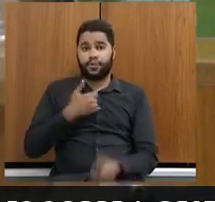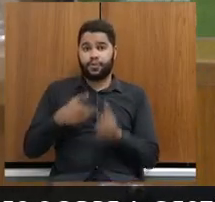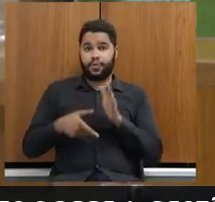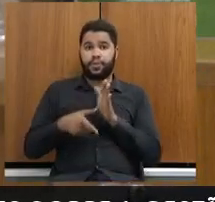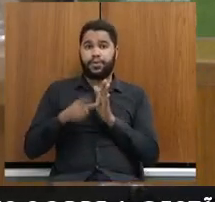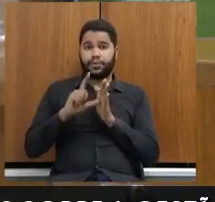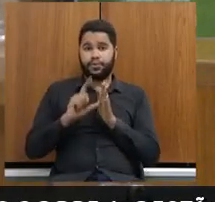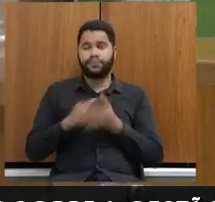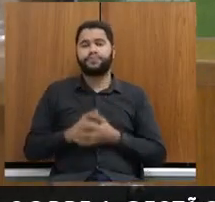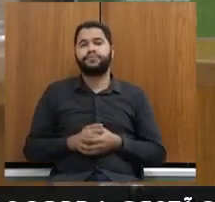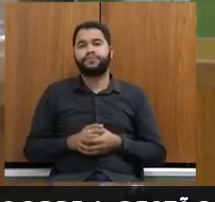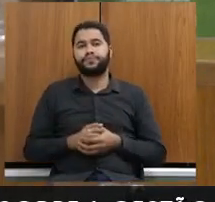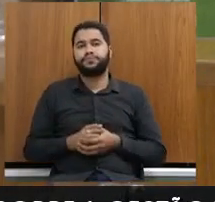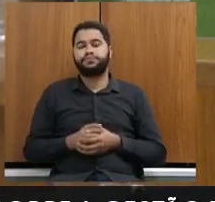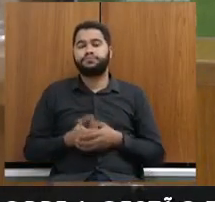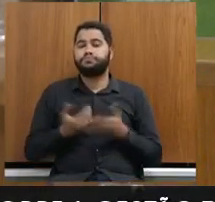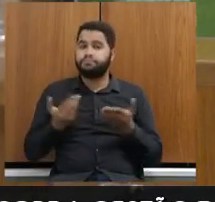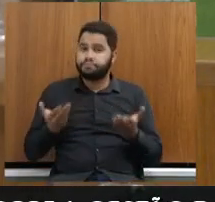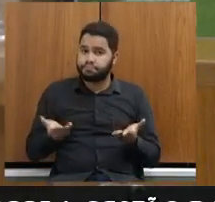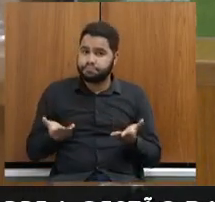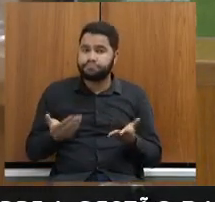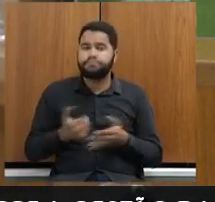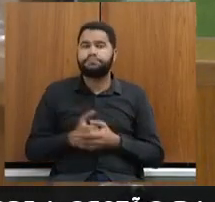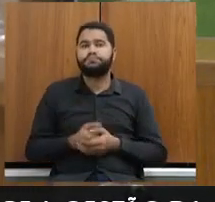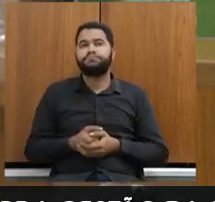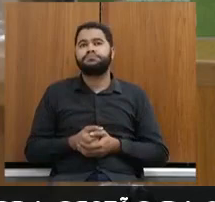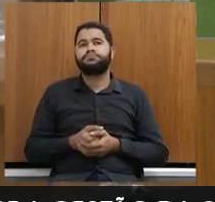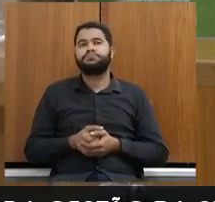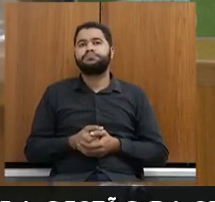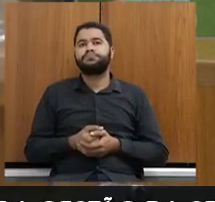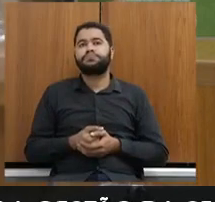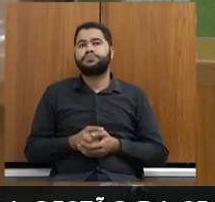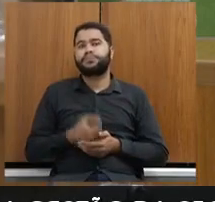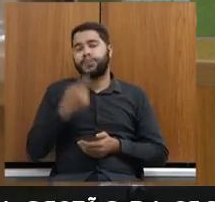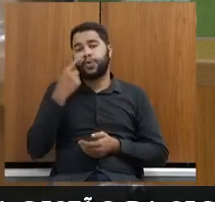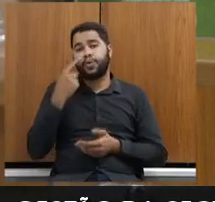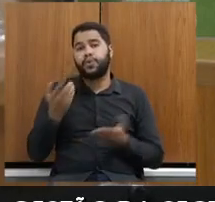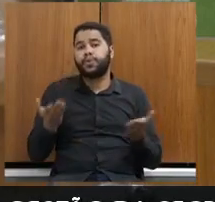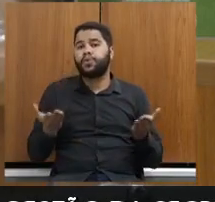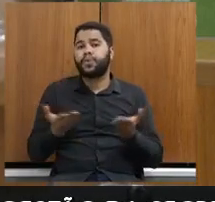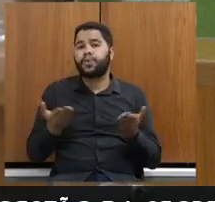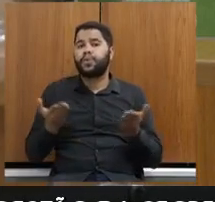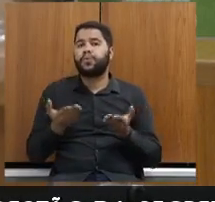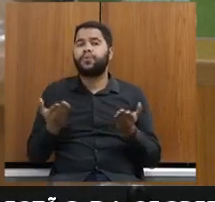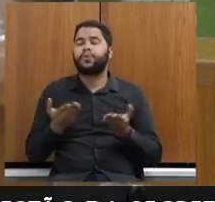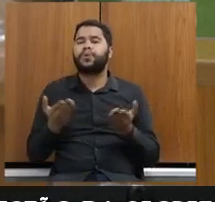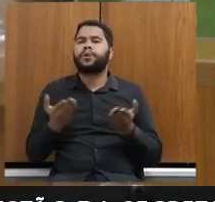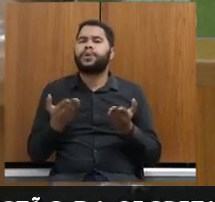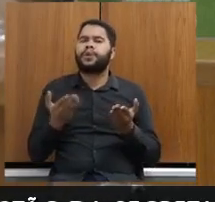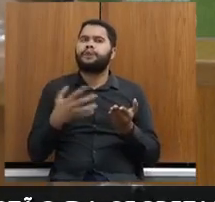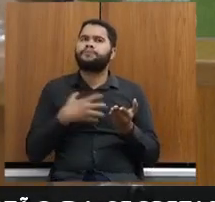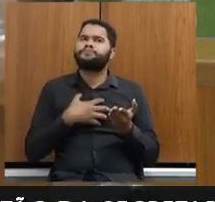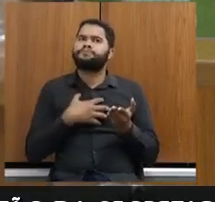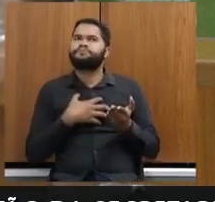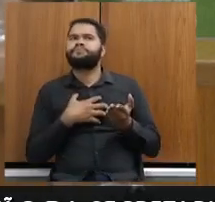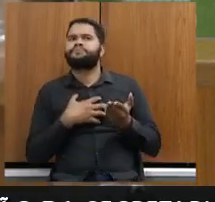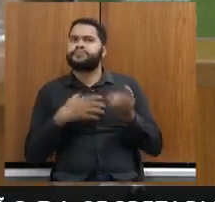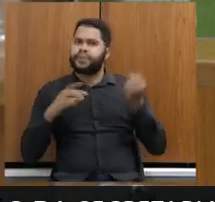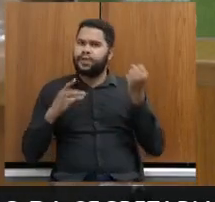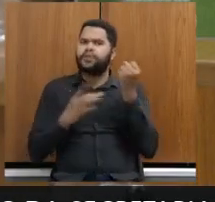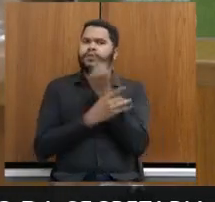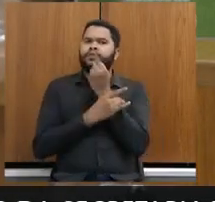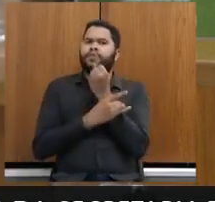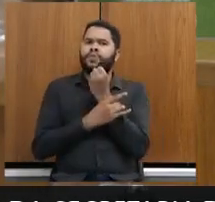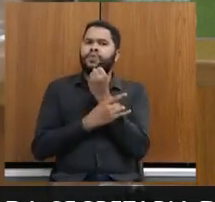faria então eu vejo hoje as a sensação de segurança